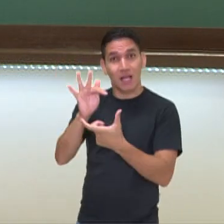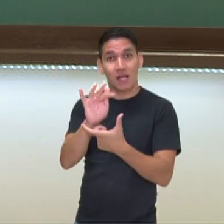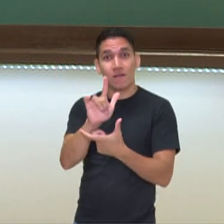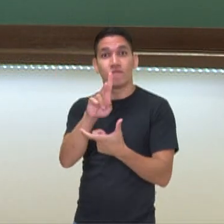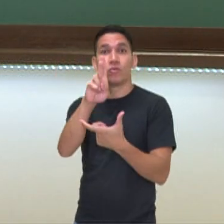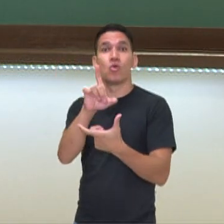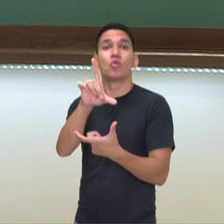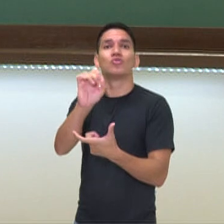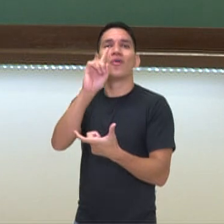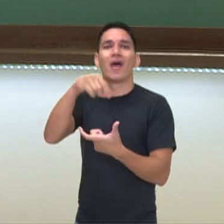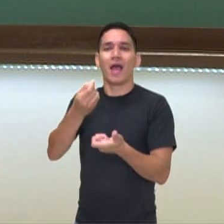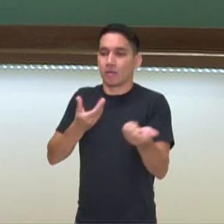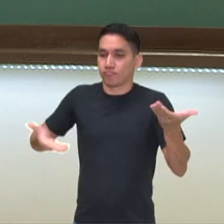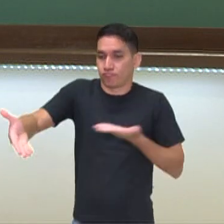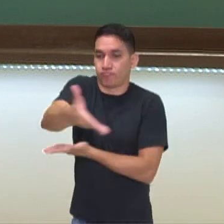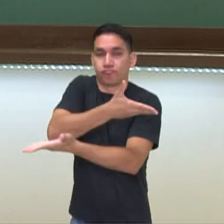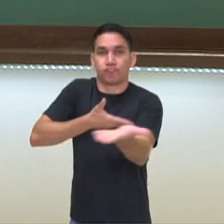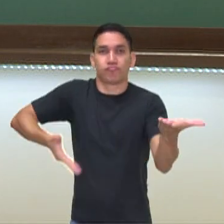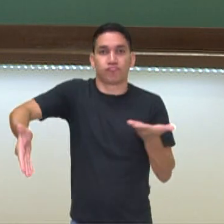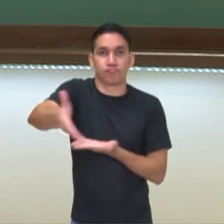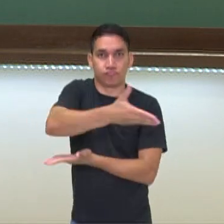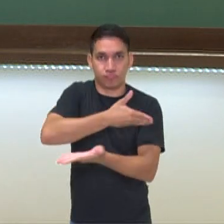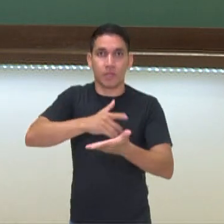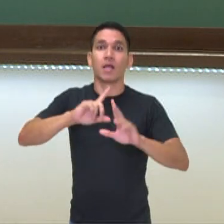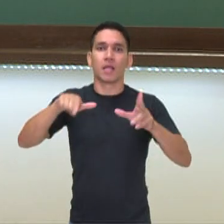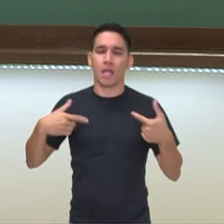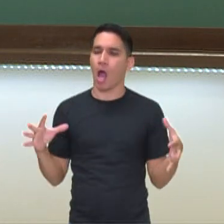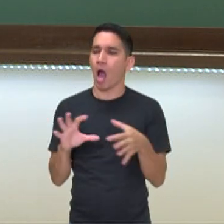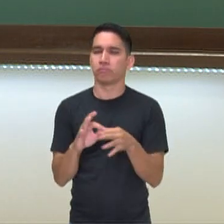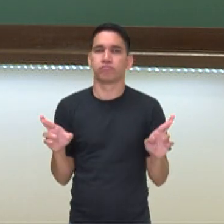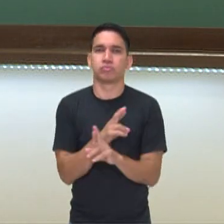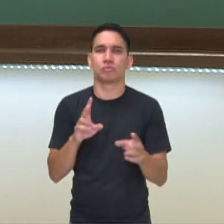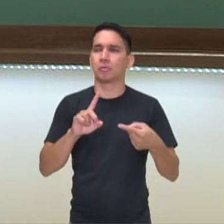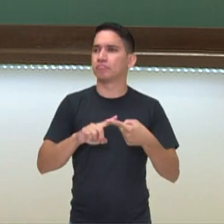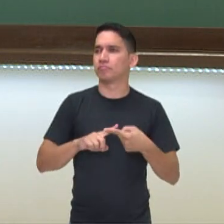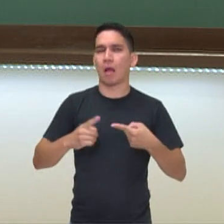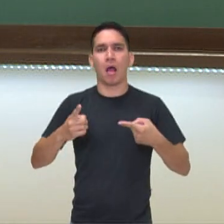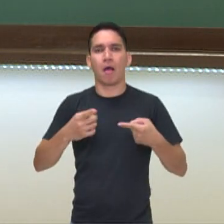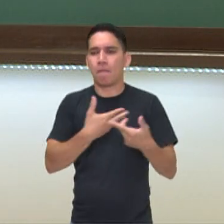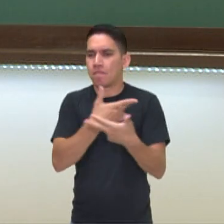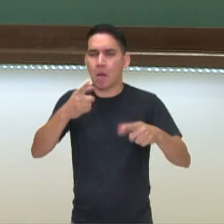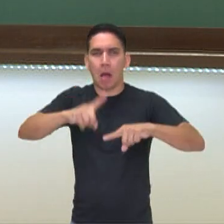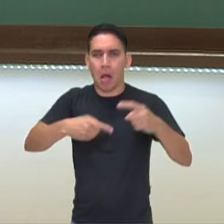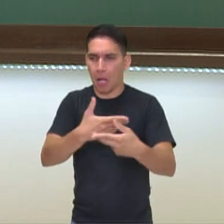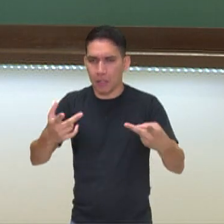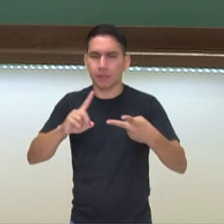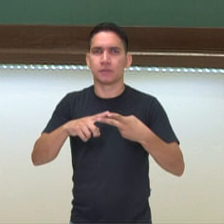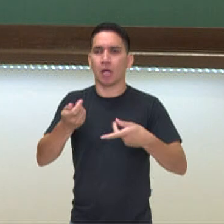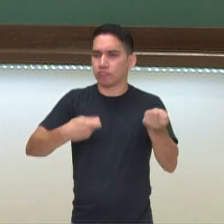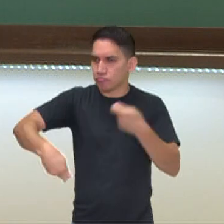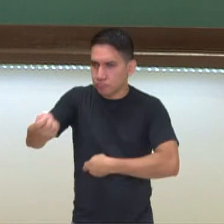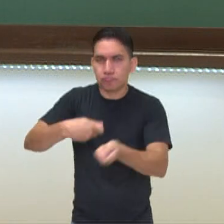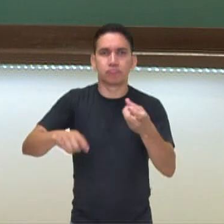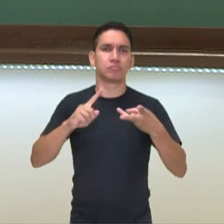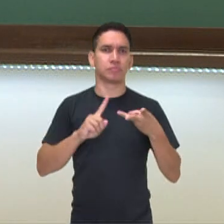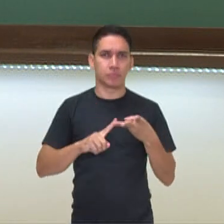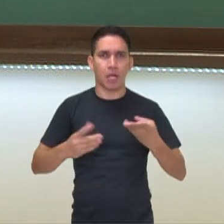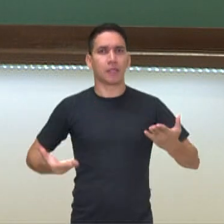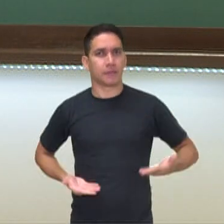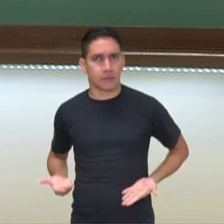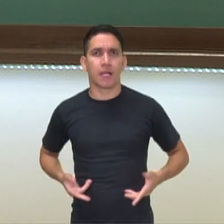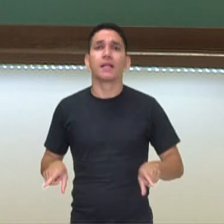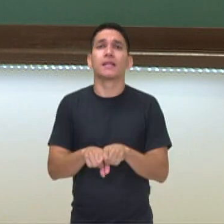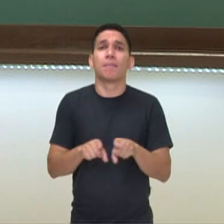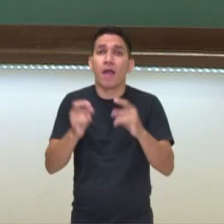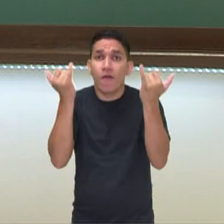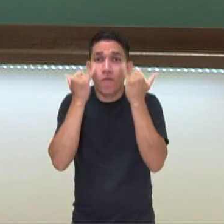globalizado, os fluxos eles estão associados a mercadorias, serviços, produtos, além da circulação de informações que ocorrem